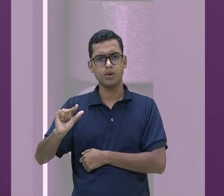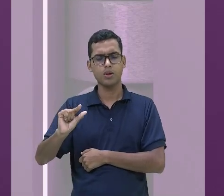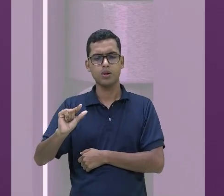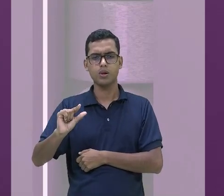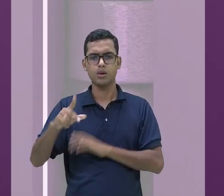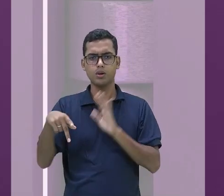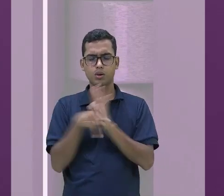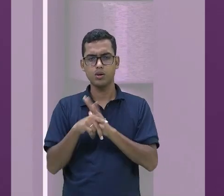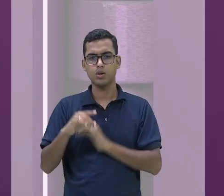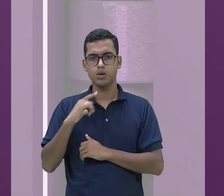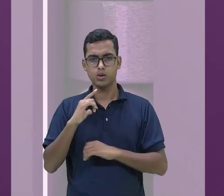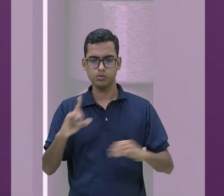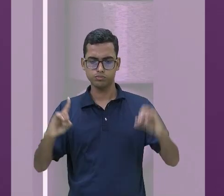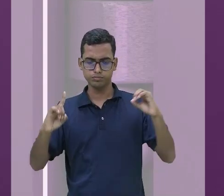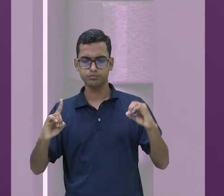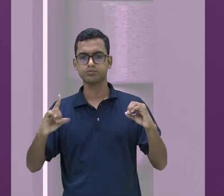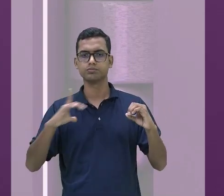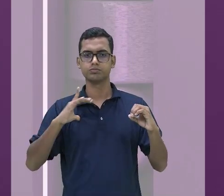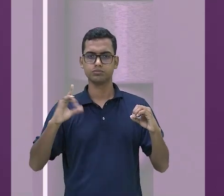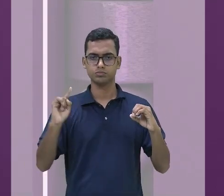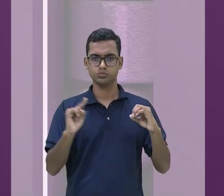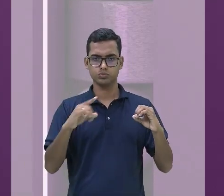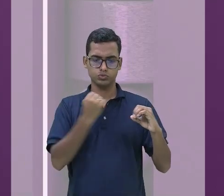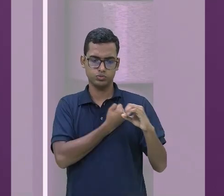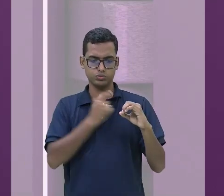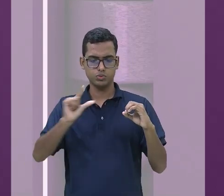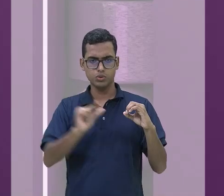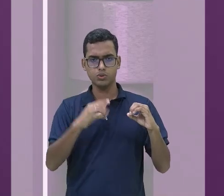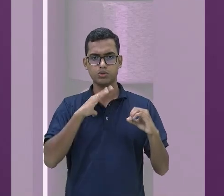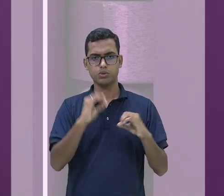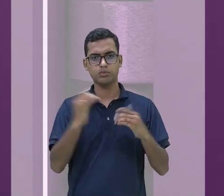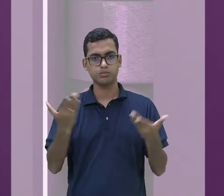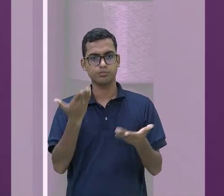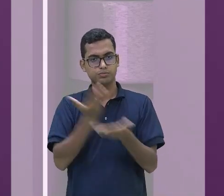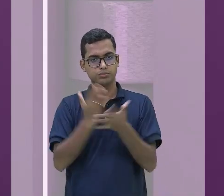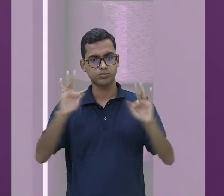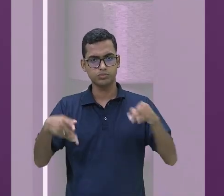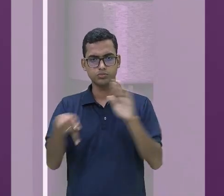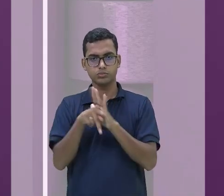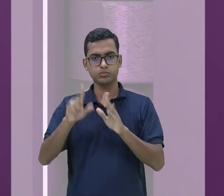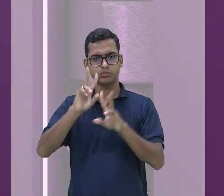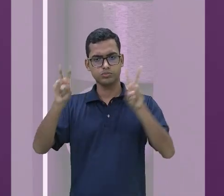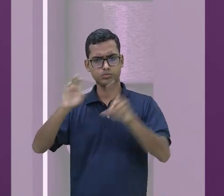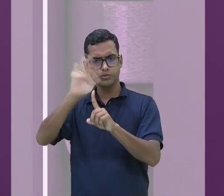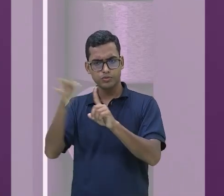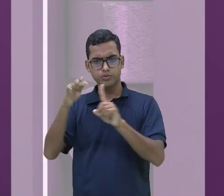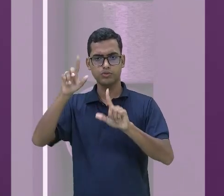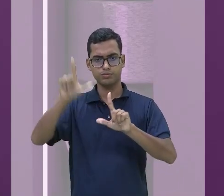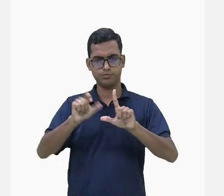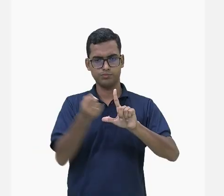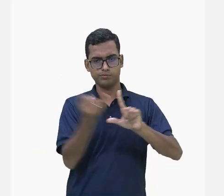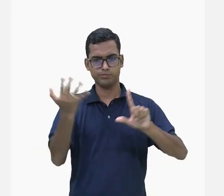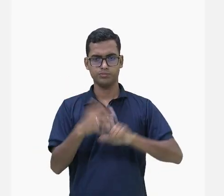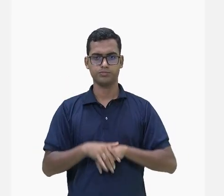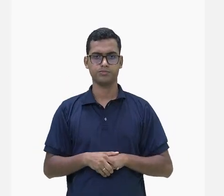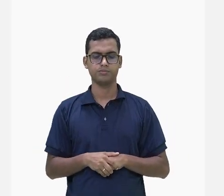ele nunca vai encostar no eixo y. E essa foi a nossa aula sobre função logarítmica.